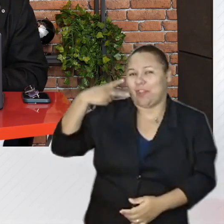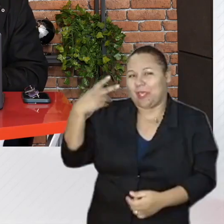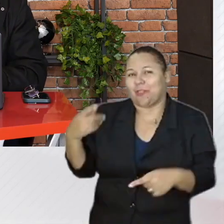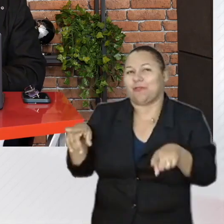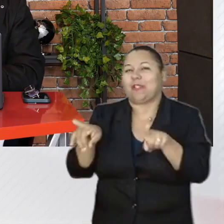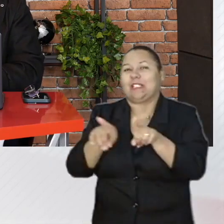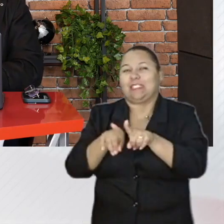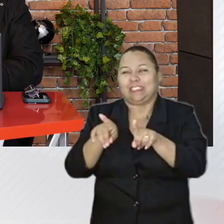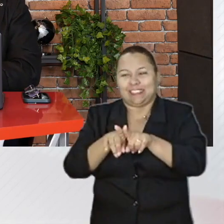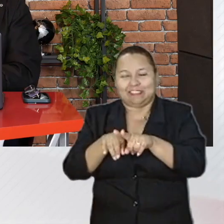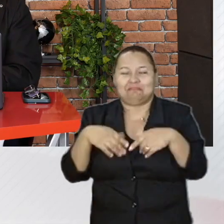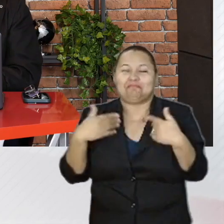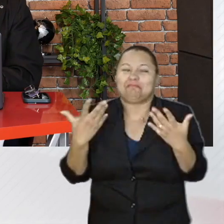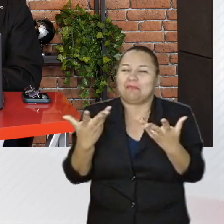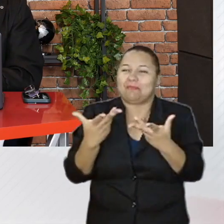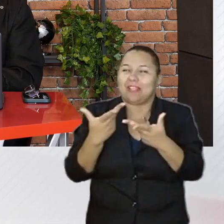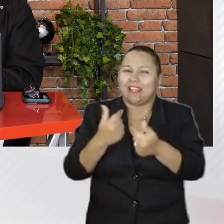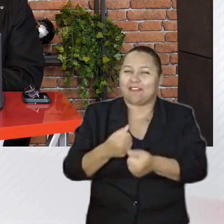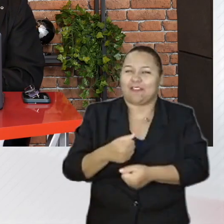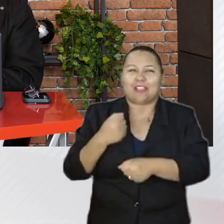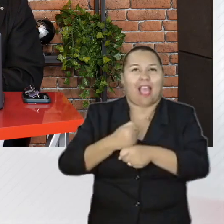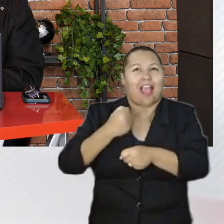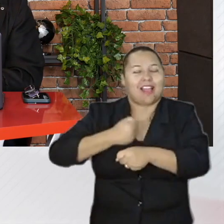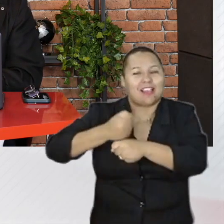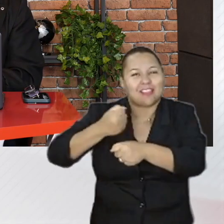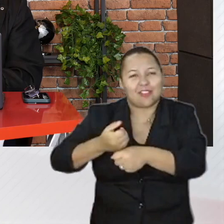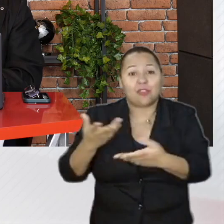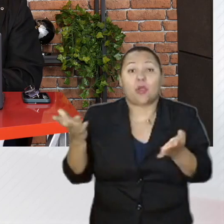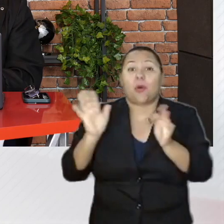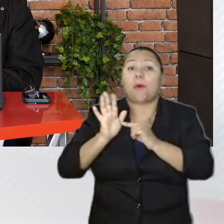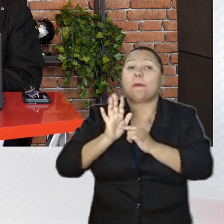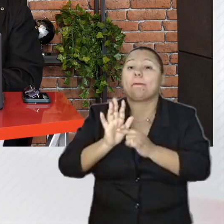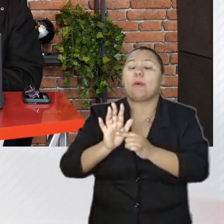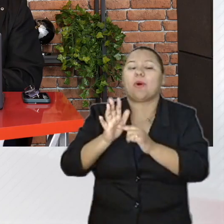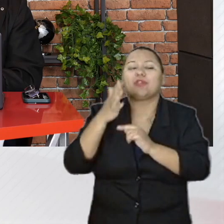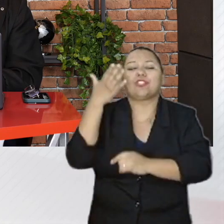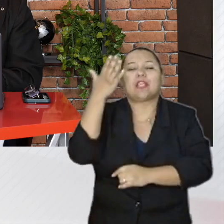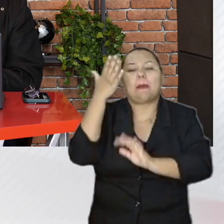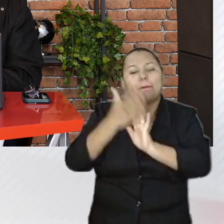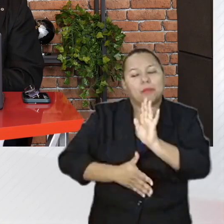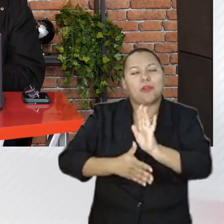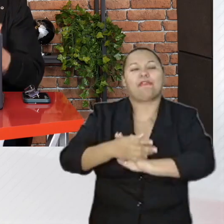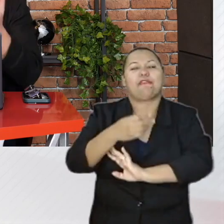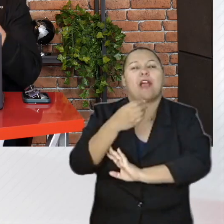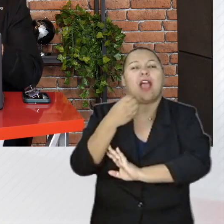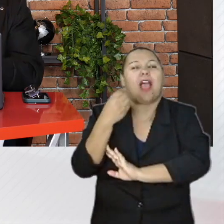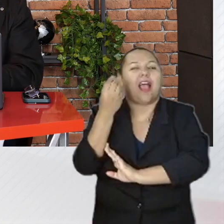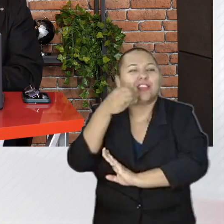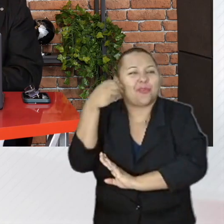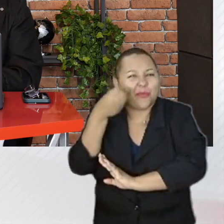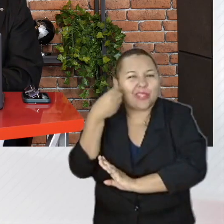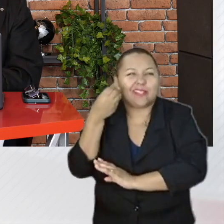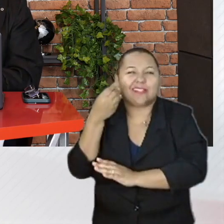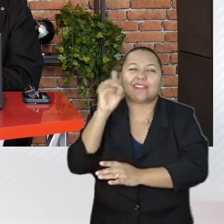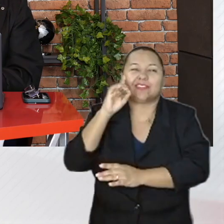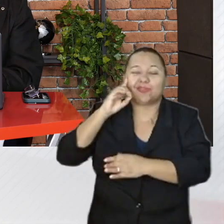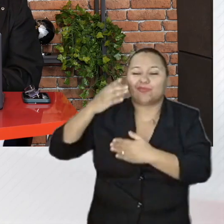Caxias do Sul há muito tempo. Então você traz essa experiência, né, do cotidiano, do dia a dia, levando para a